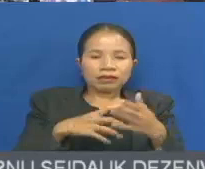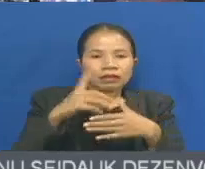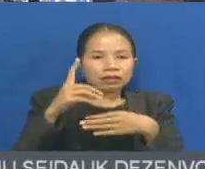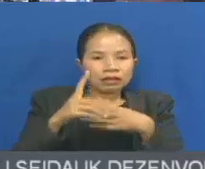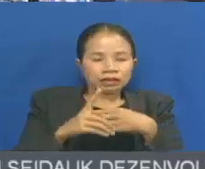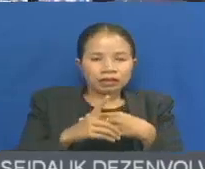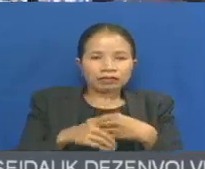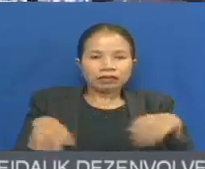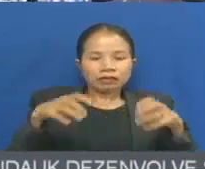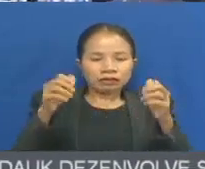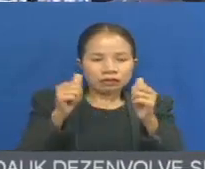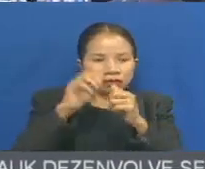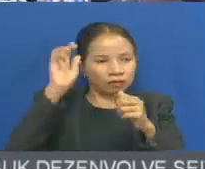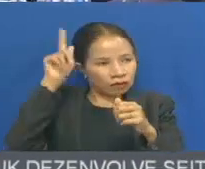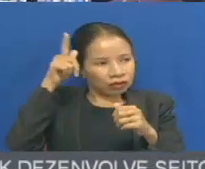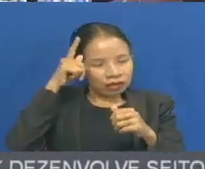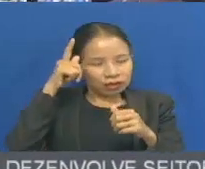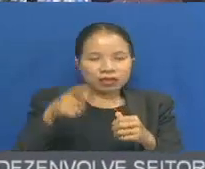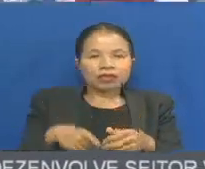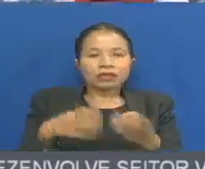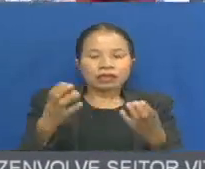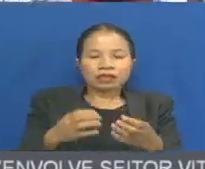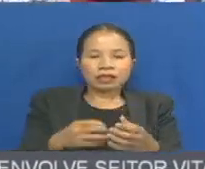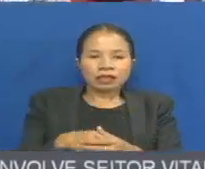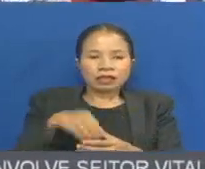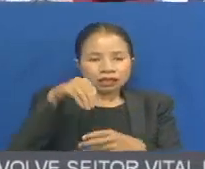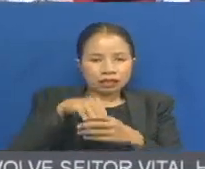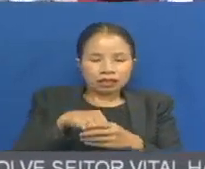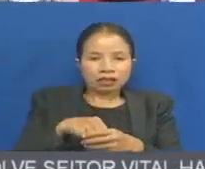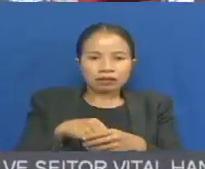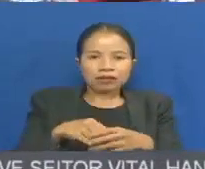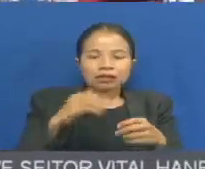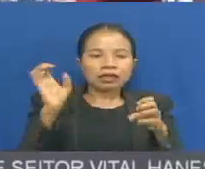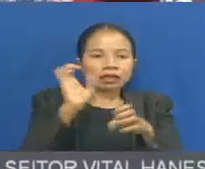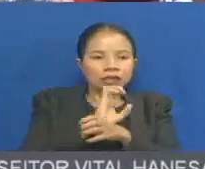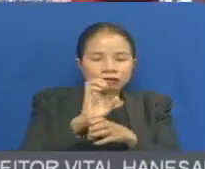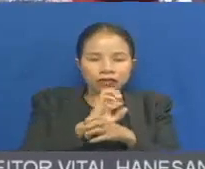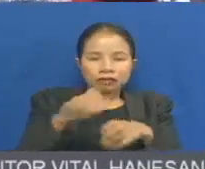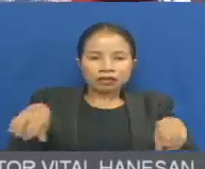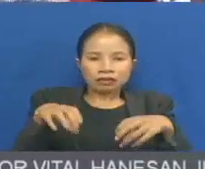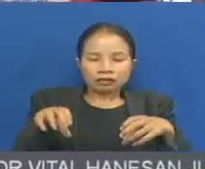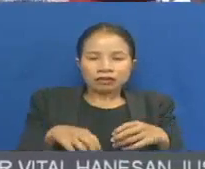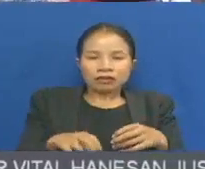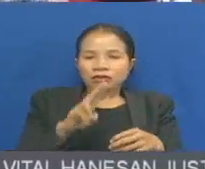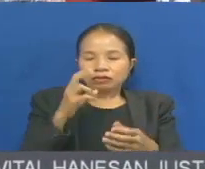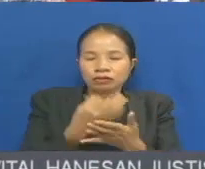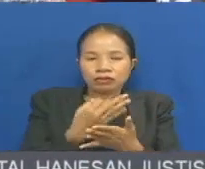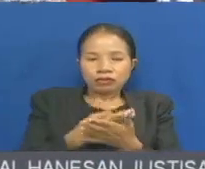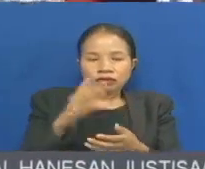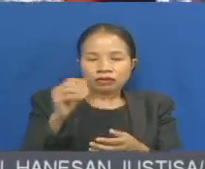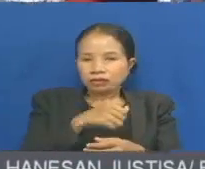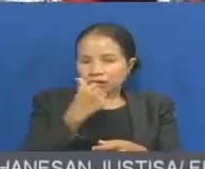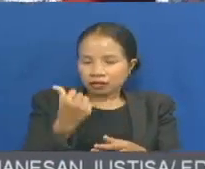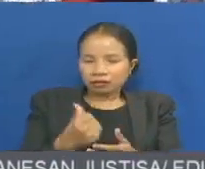ma coordena questão política nebe sa interesse comum, cooperação área economia, investimento, finanças no